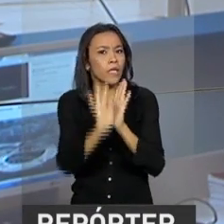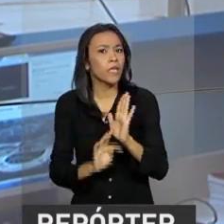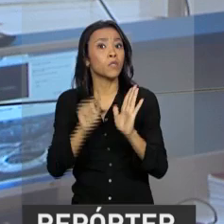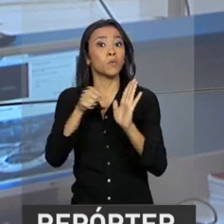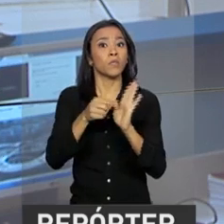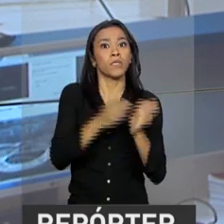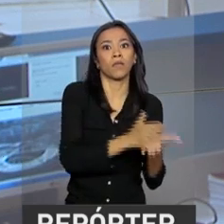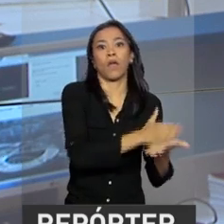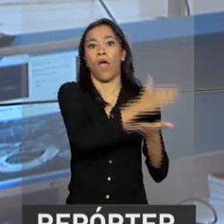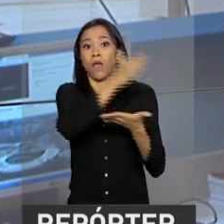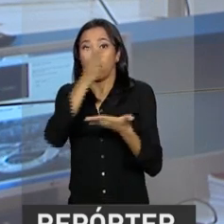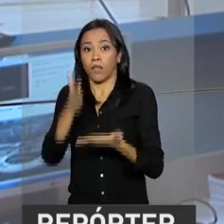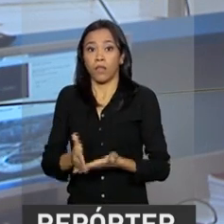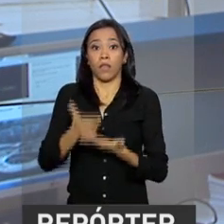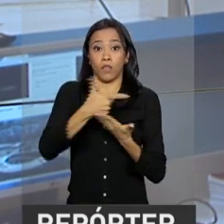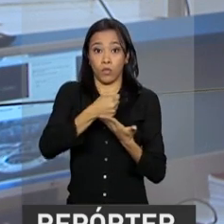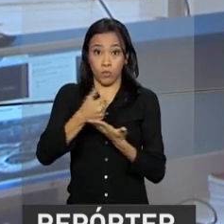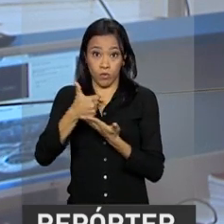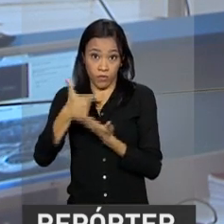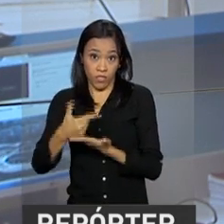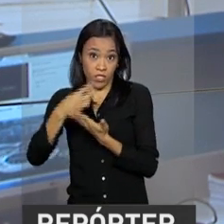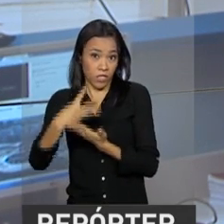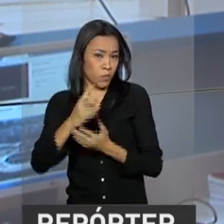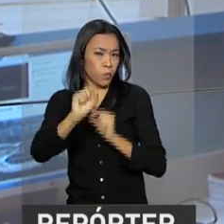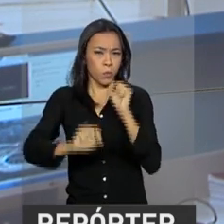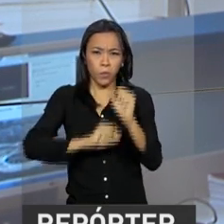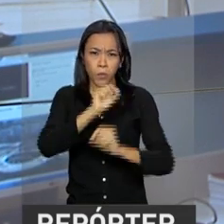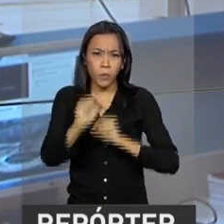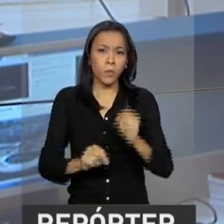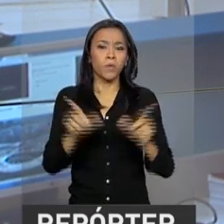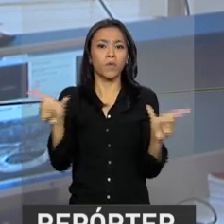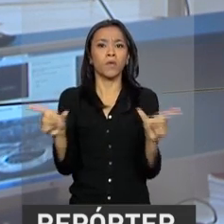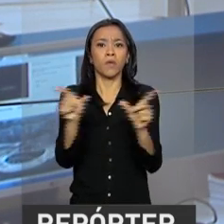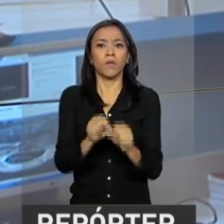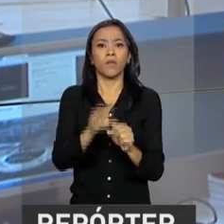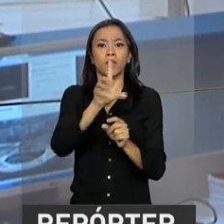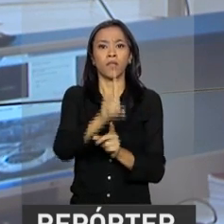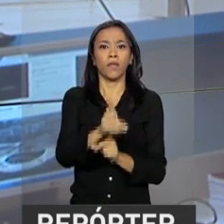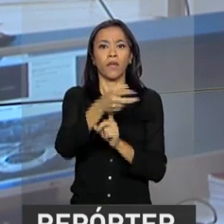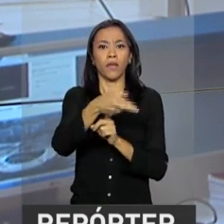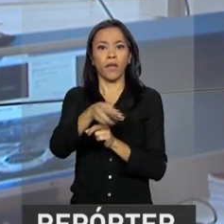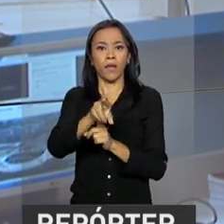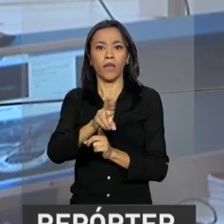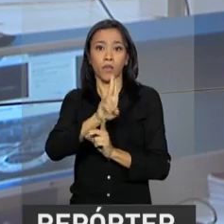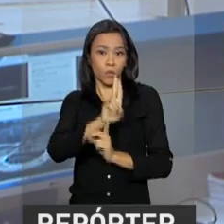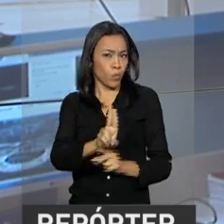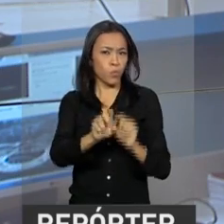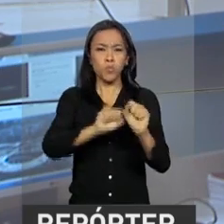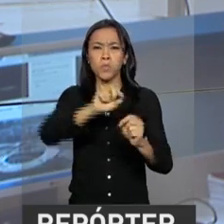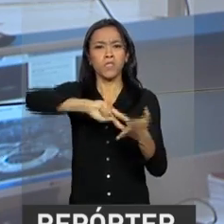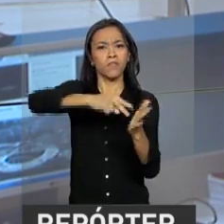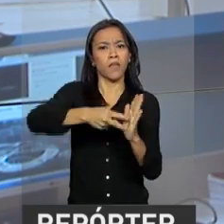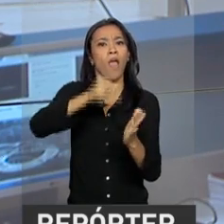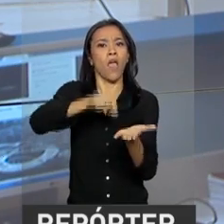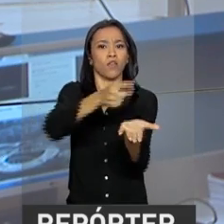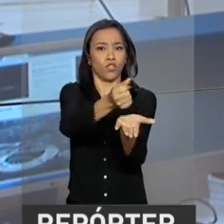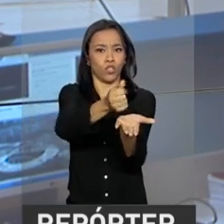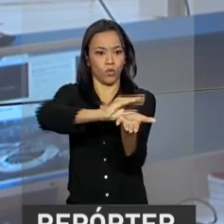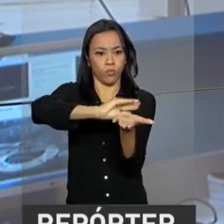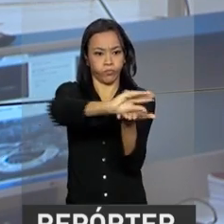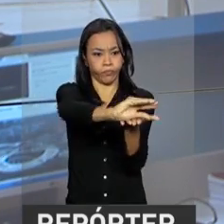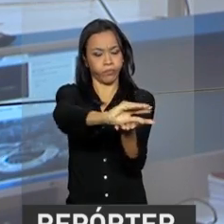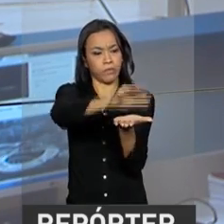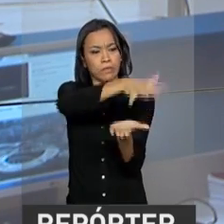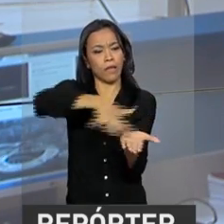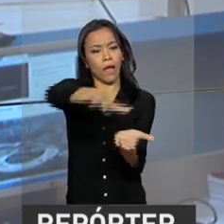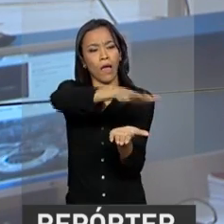estende até 2023 a desvinculação de receitas da União a chamada dru a medida autoriza o governo a usar livremente